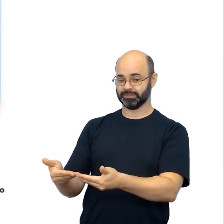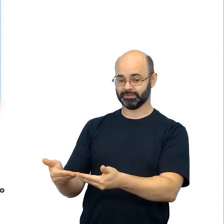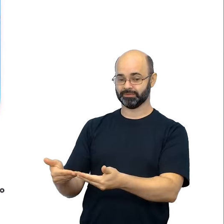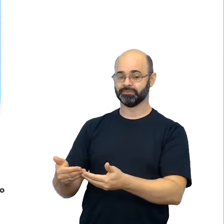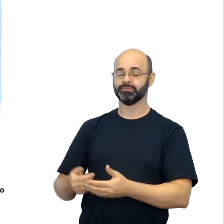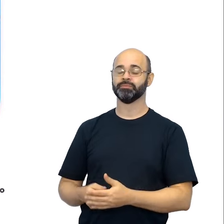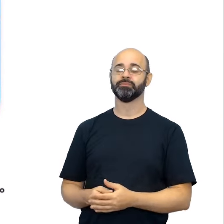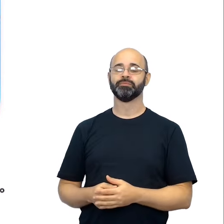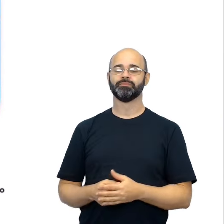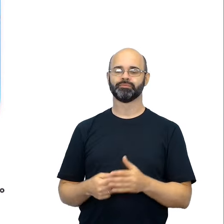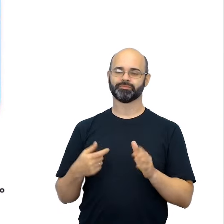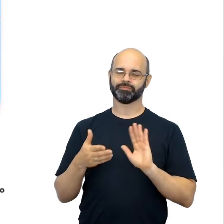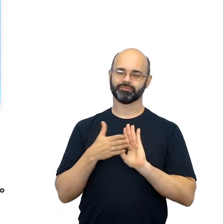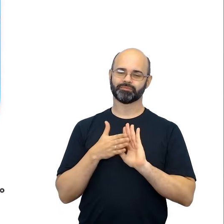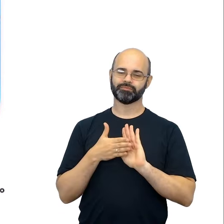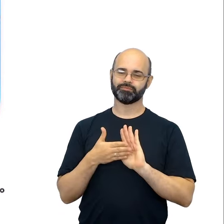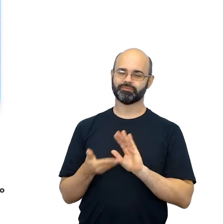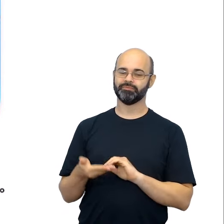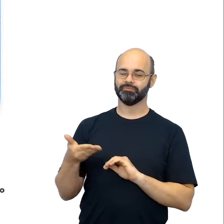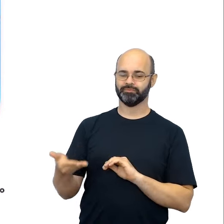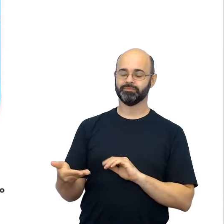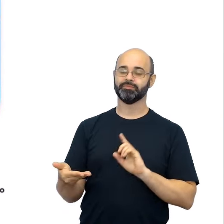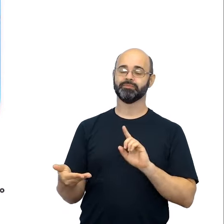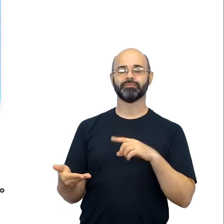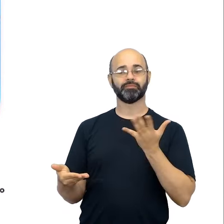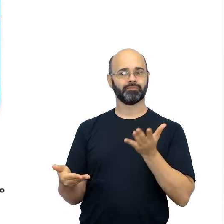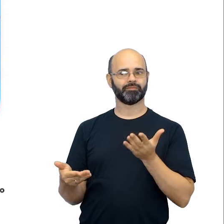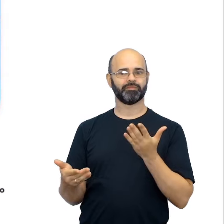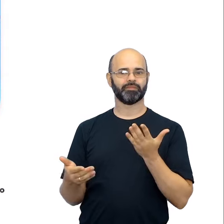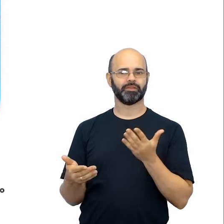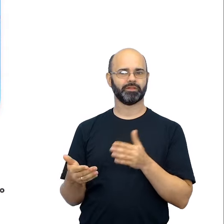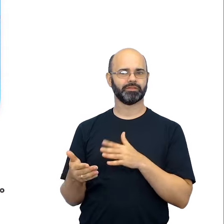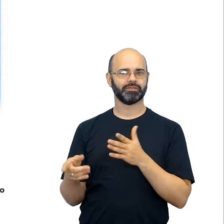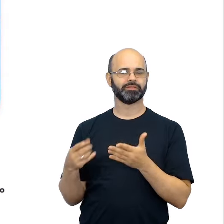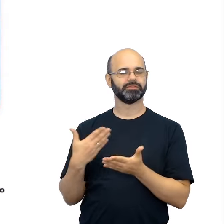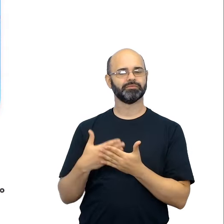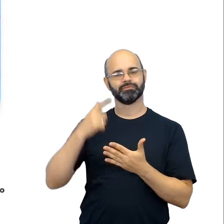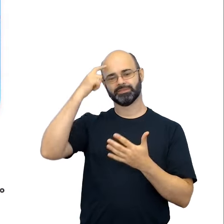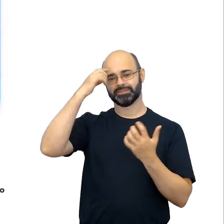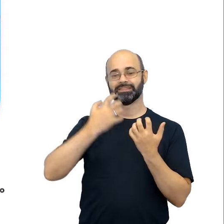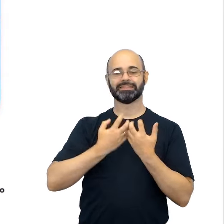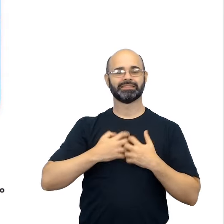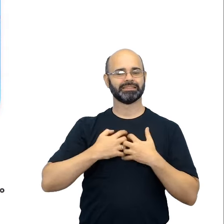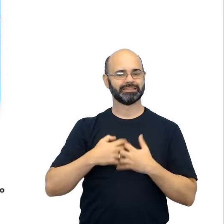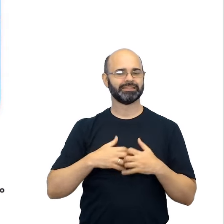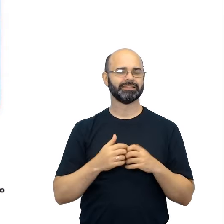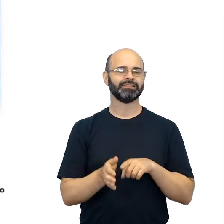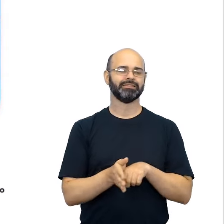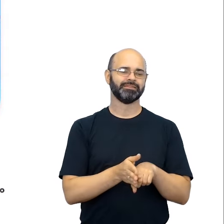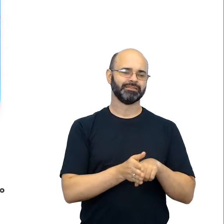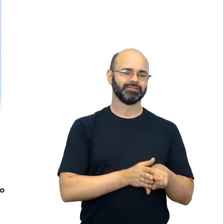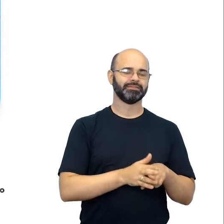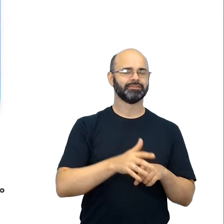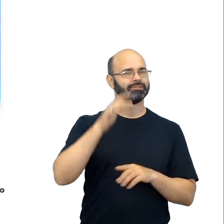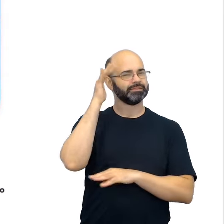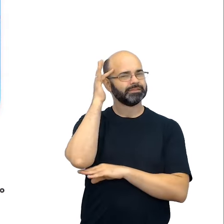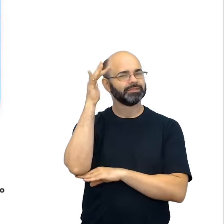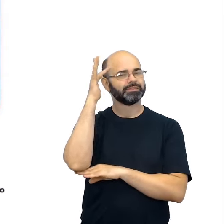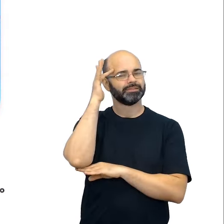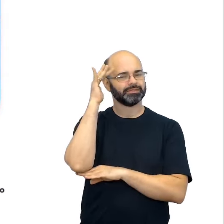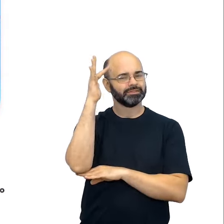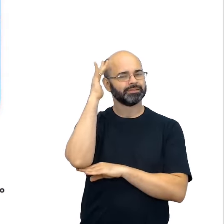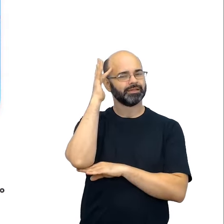gente propôs aí, para conversar. Mas isso tudo a gente sabe que dá bastante trabalho, precisamos nos debruçar, precisamos